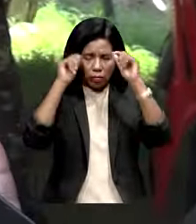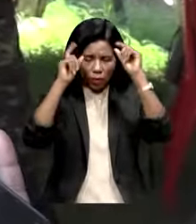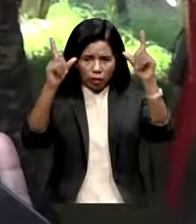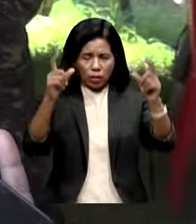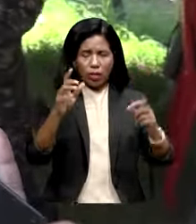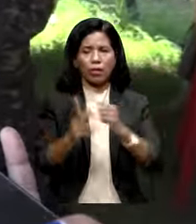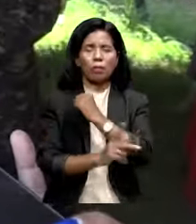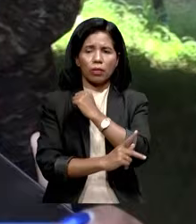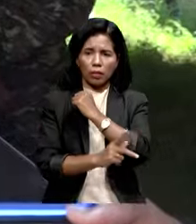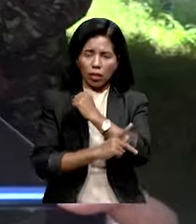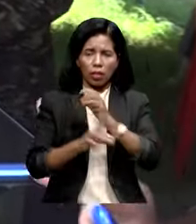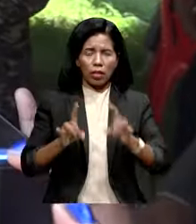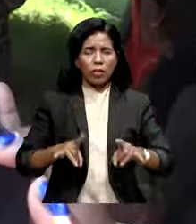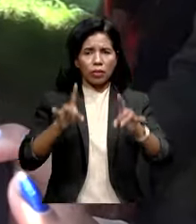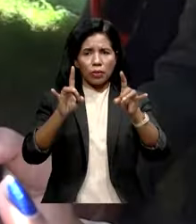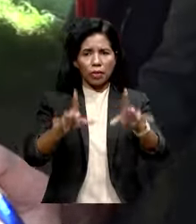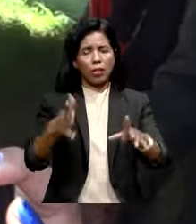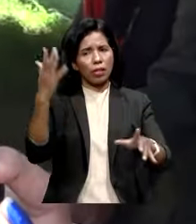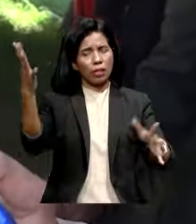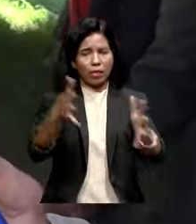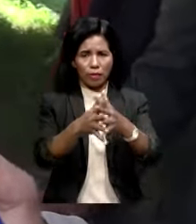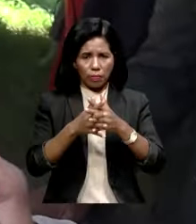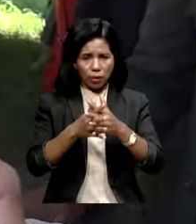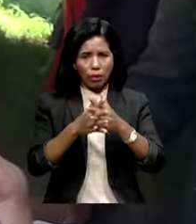Austrália e a América, portanto,